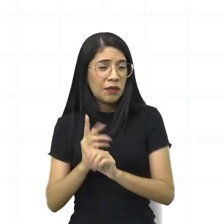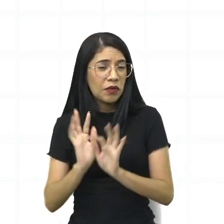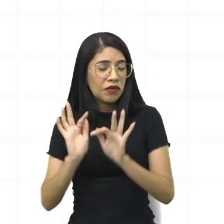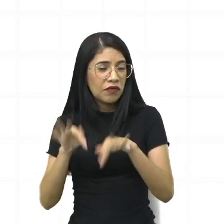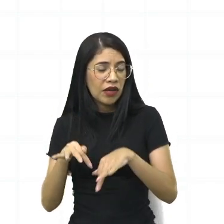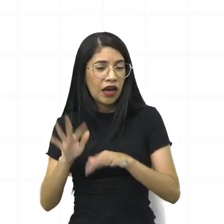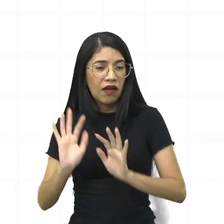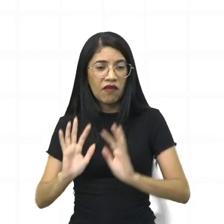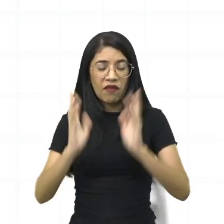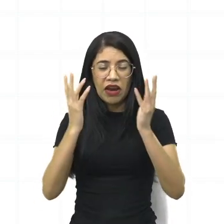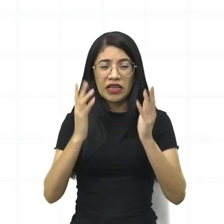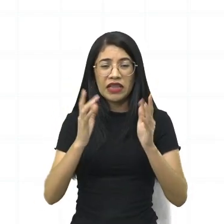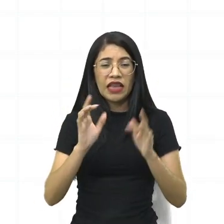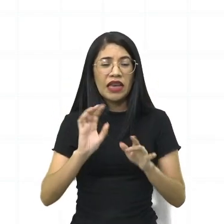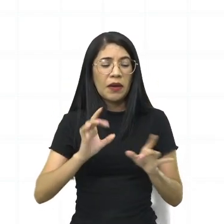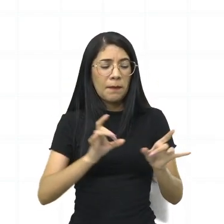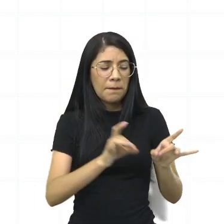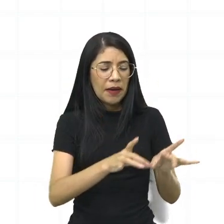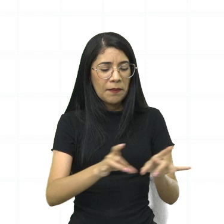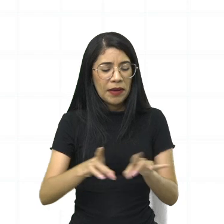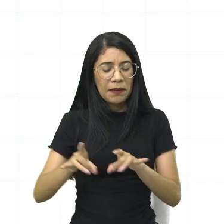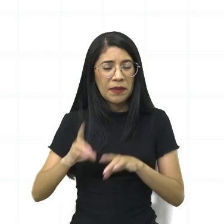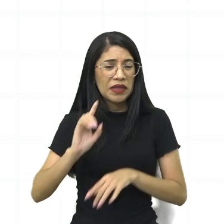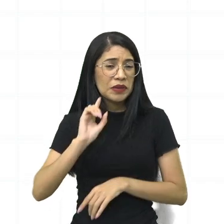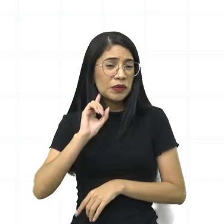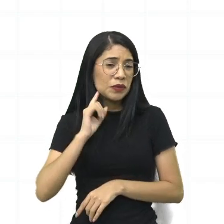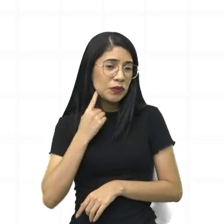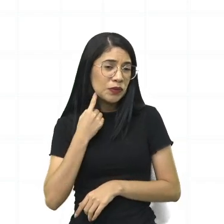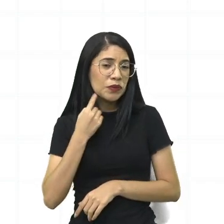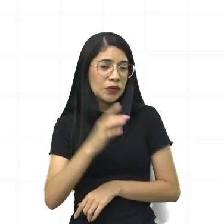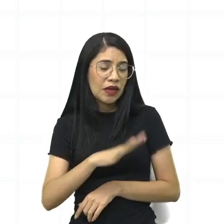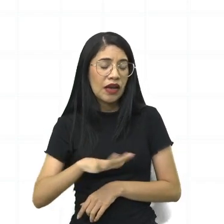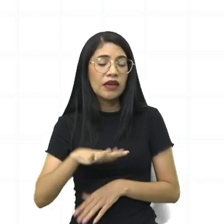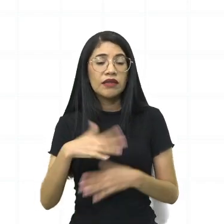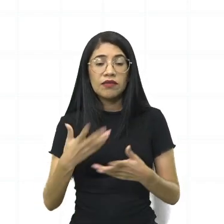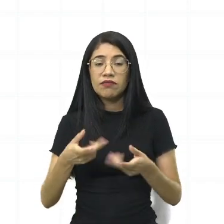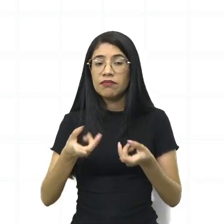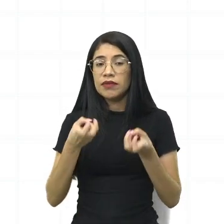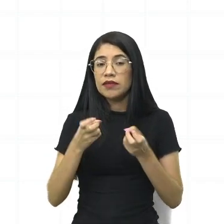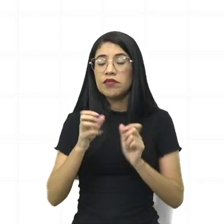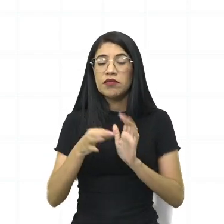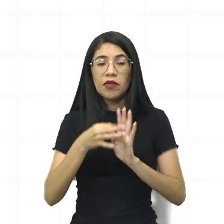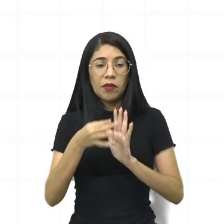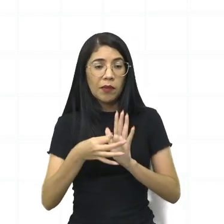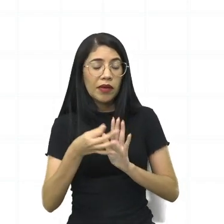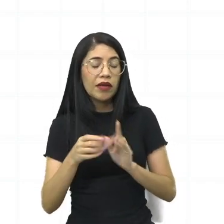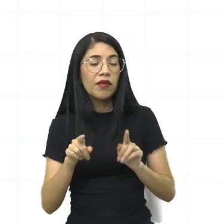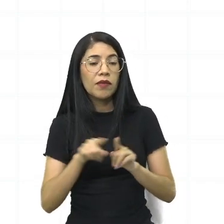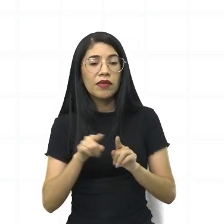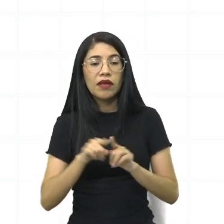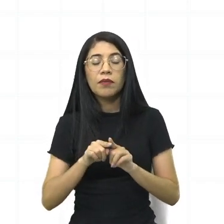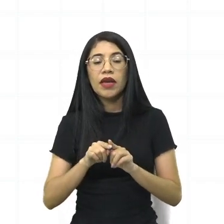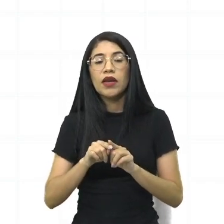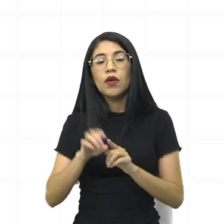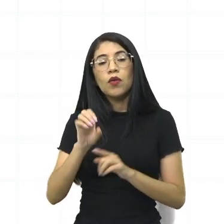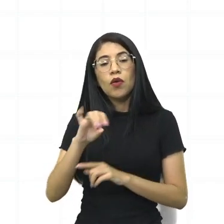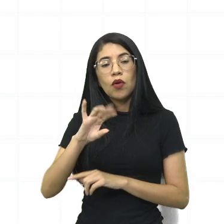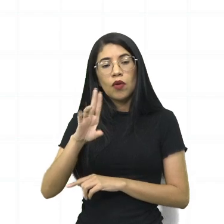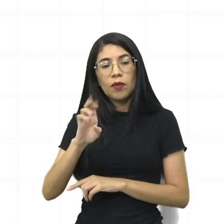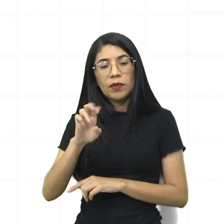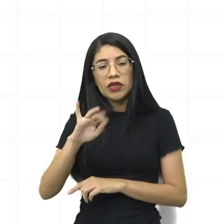de lixo. Então, tivemos um objeto e uma opinião sobre o objeto. Nós tivemos aí, então, uma opinião crítica, né,